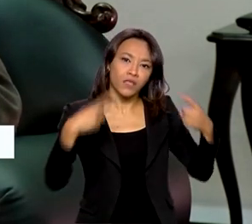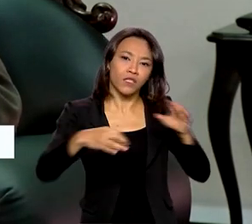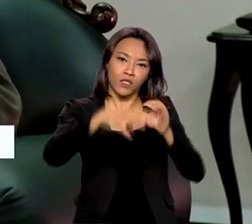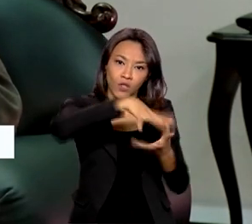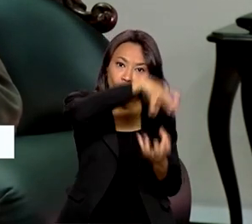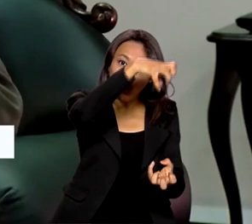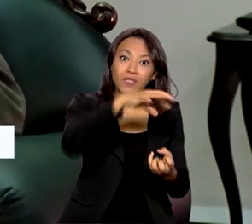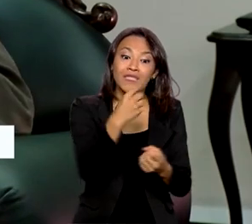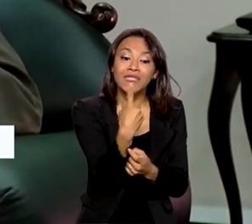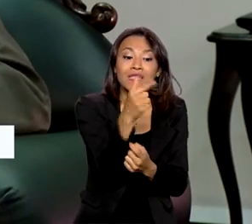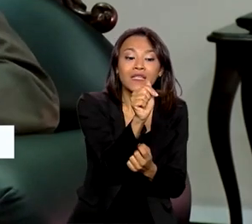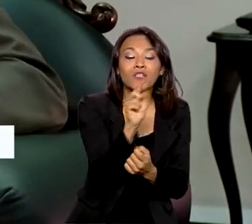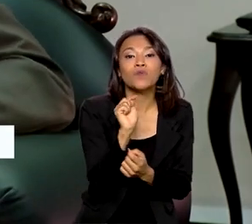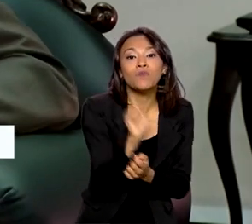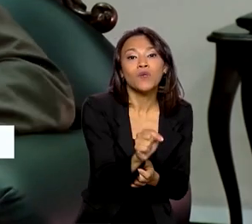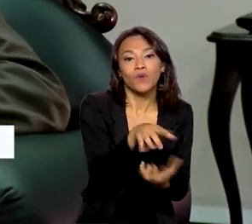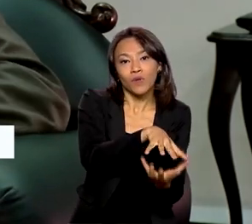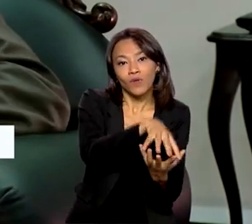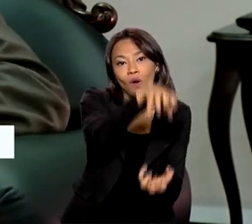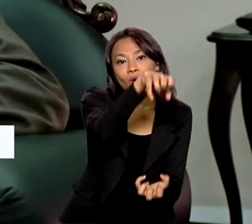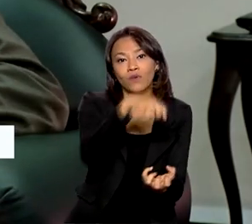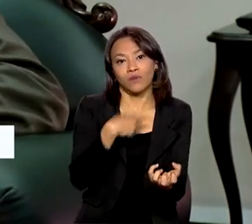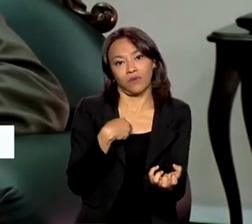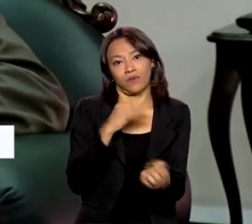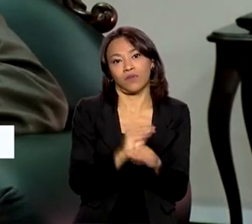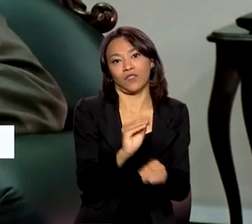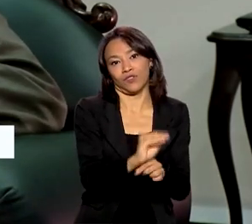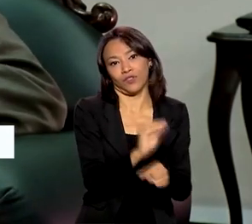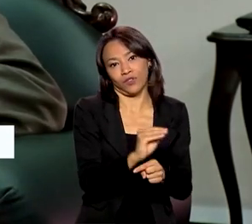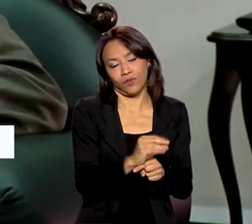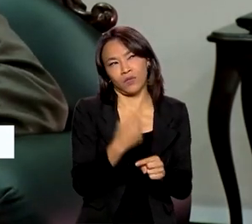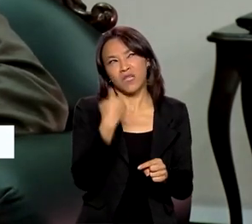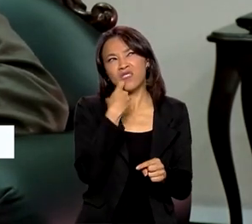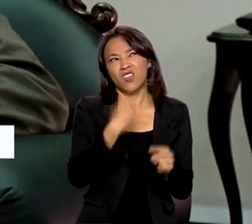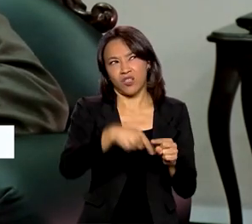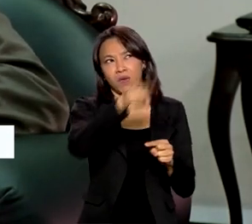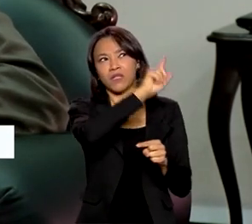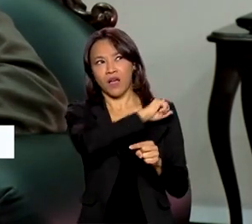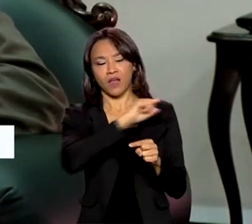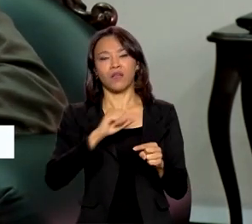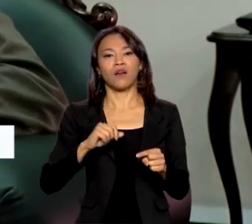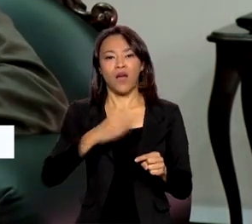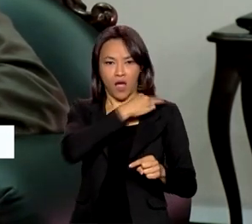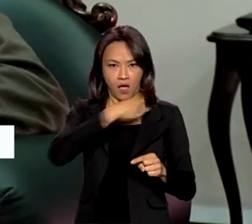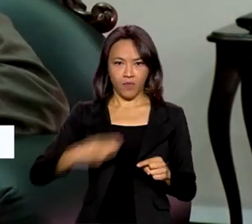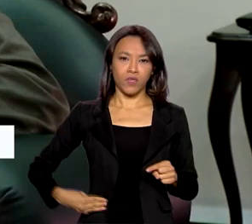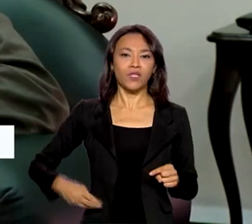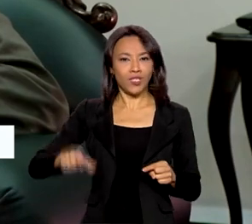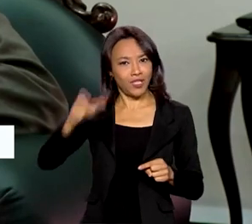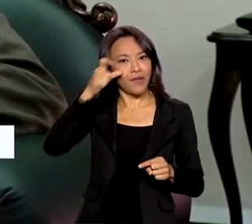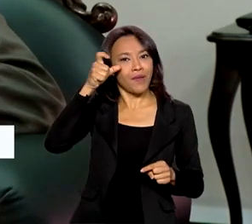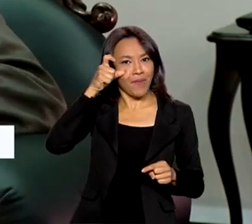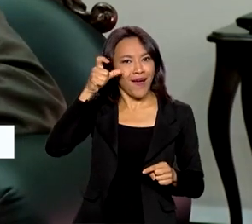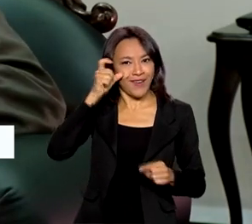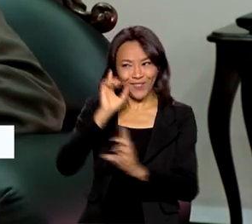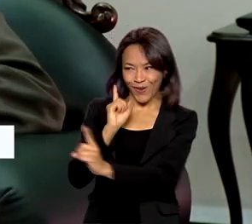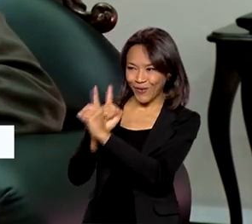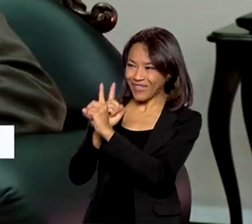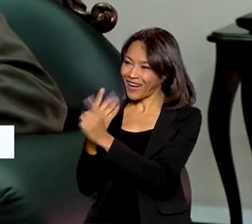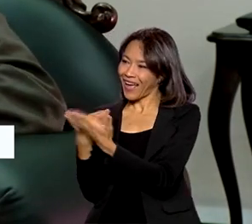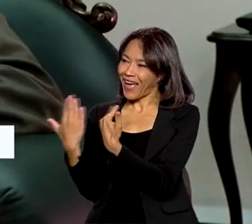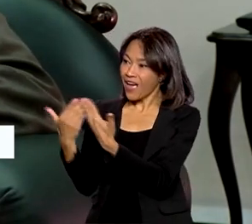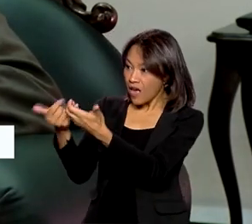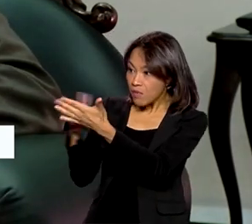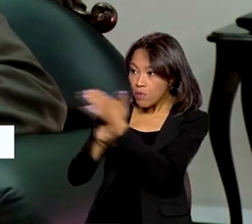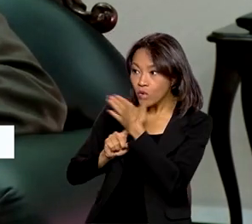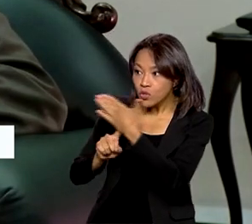17 mil idosos atendidos na na sexta-feira passada a ministra Damares eu encontrei com a ministra Damares e ela me